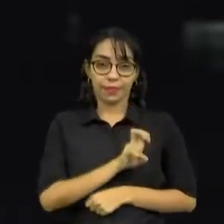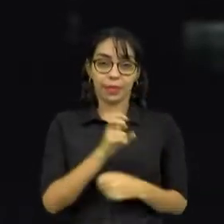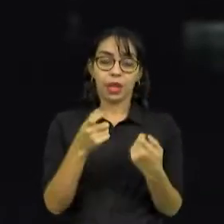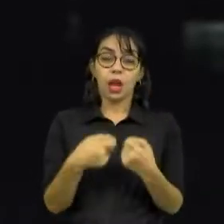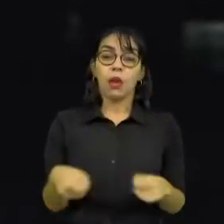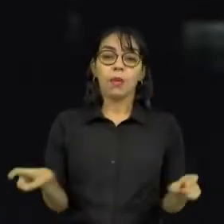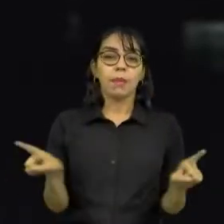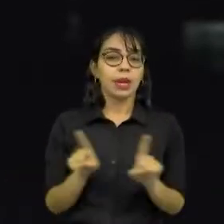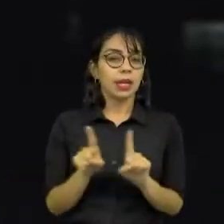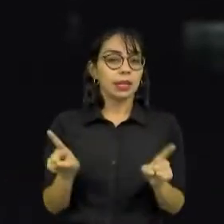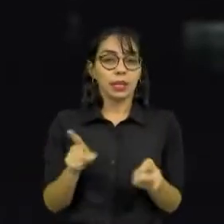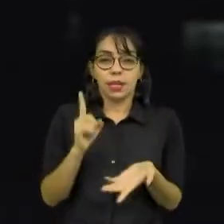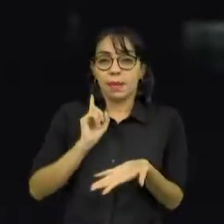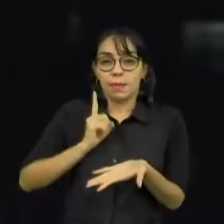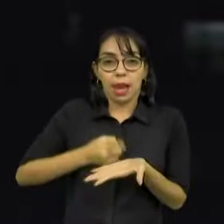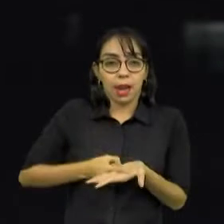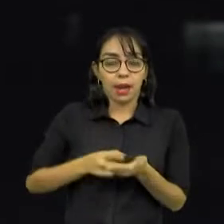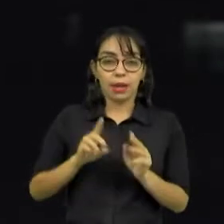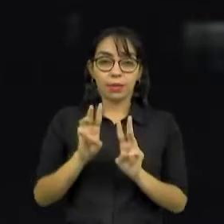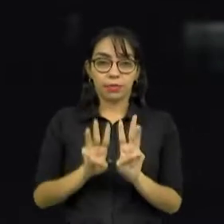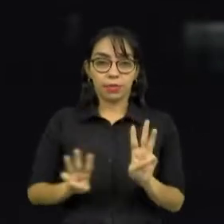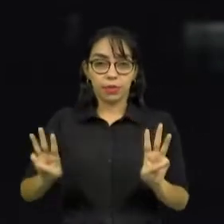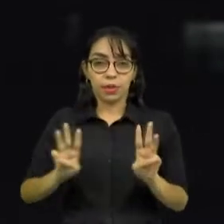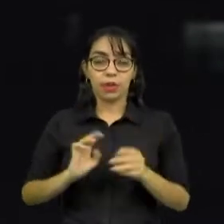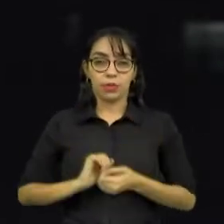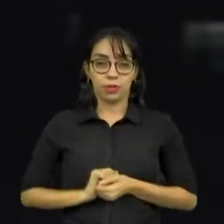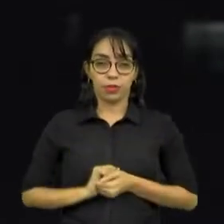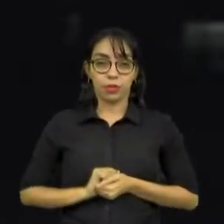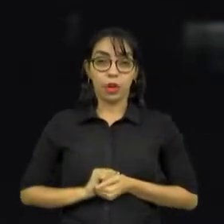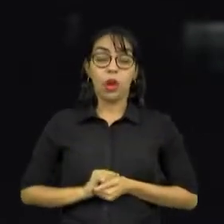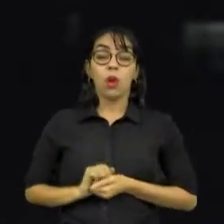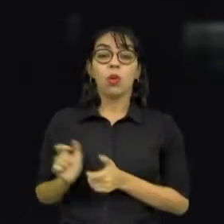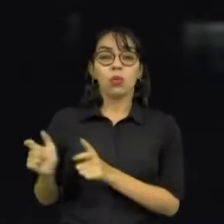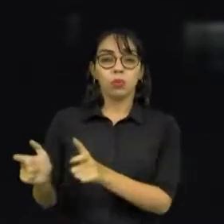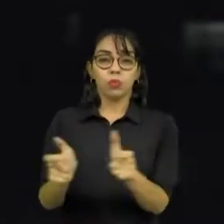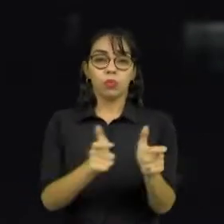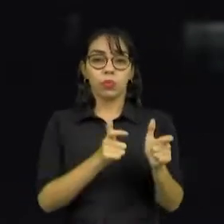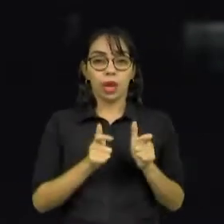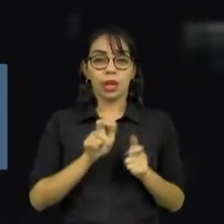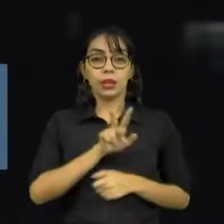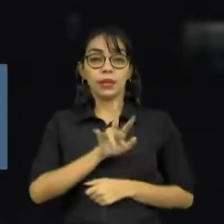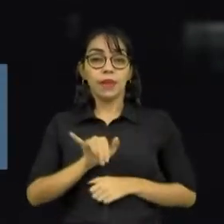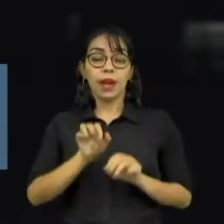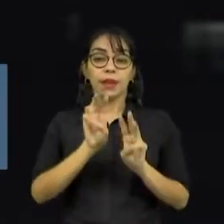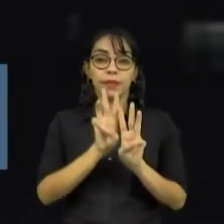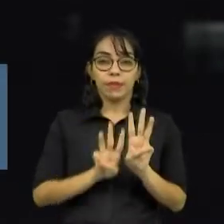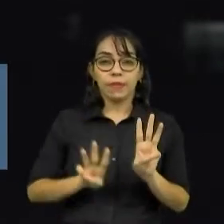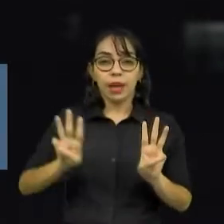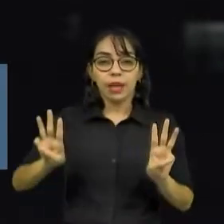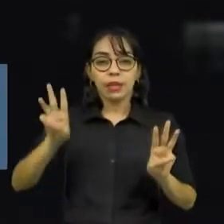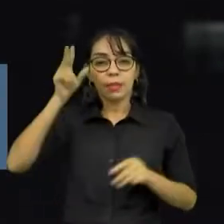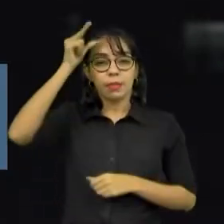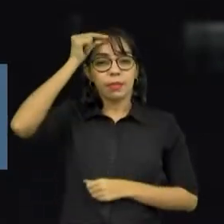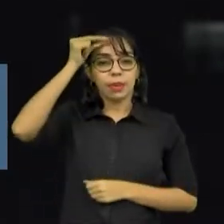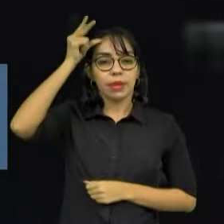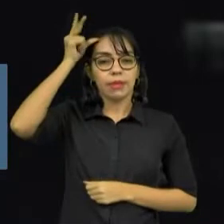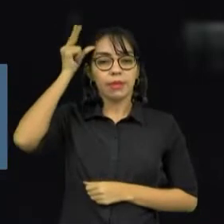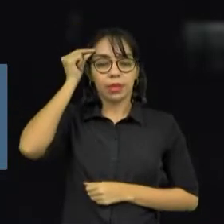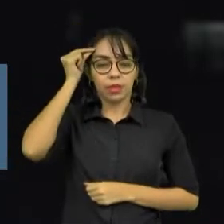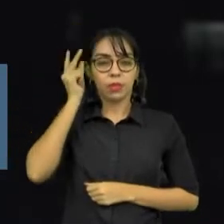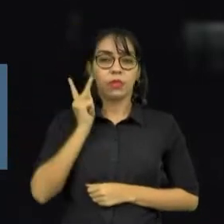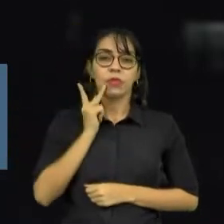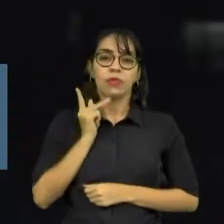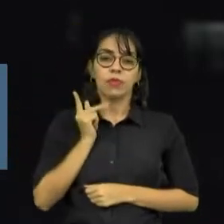agendamento prévio. Os locais da vacinação serão divulgados no portal da Prefeitura de Fortaleza. O site